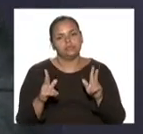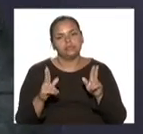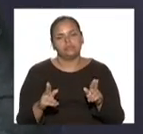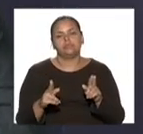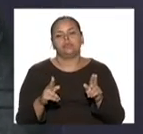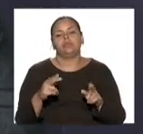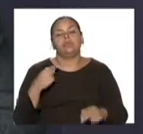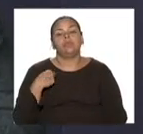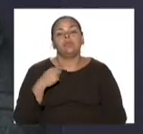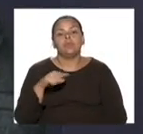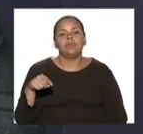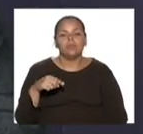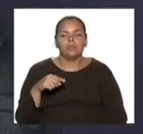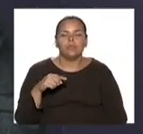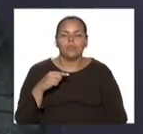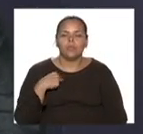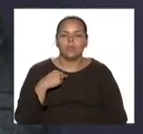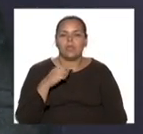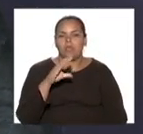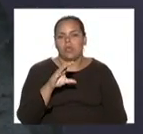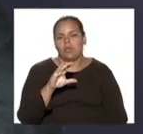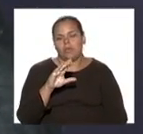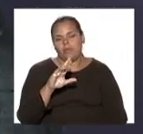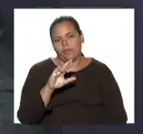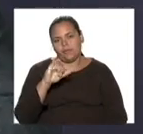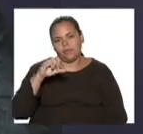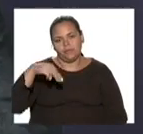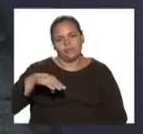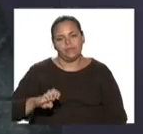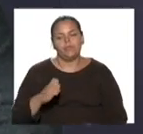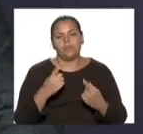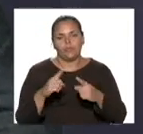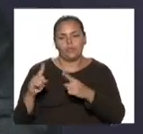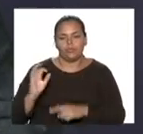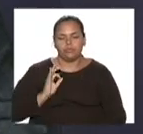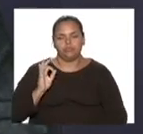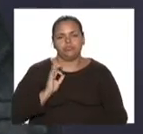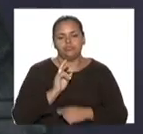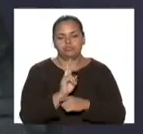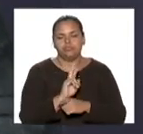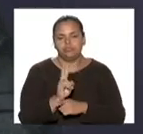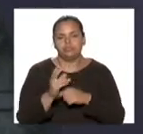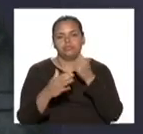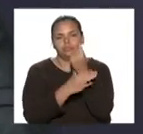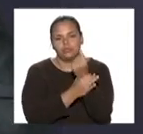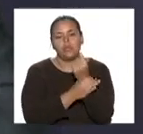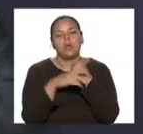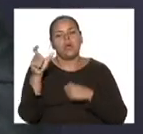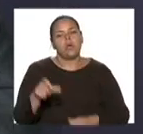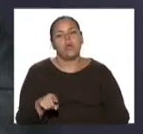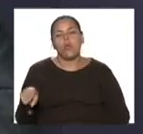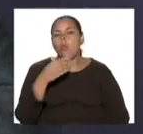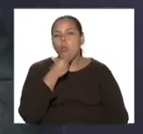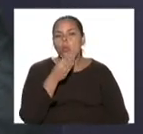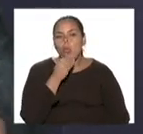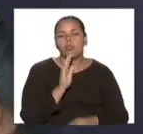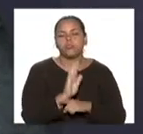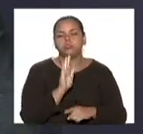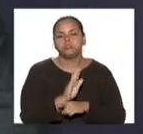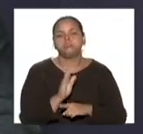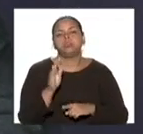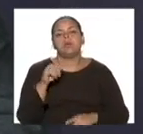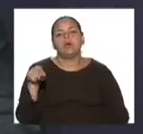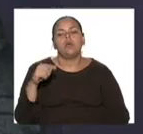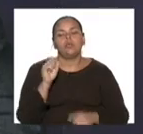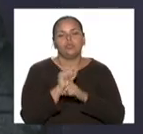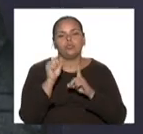também exemplar no que diz respeito aos crimes praticados contra os agentes da segurança, porque são homens que defendem